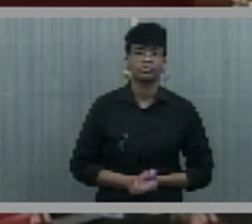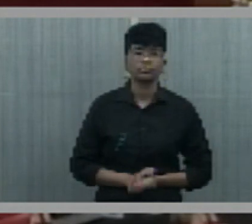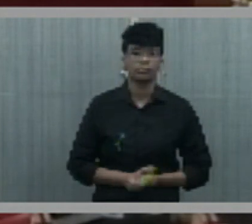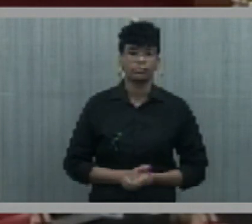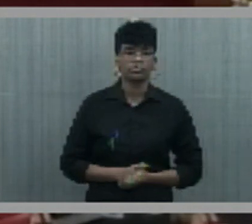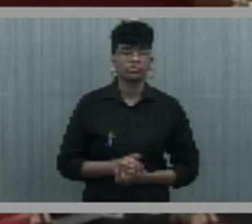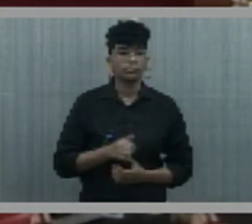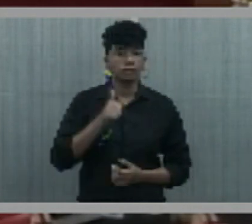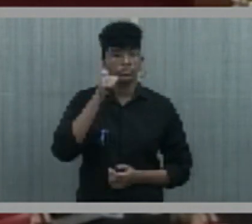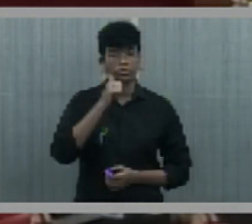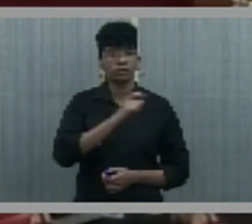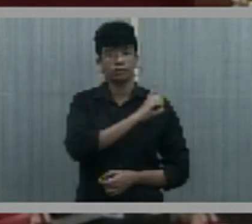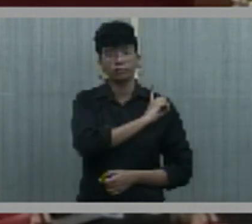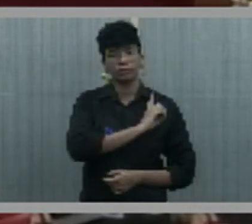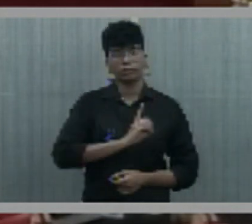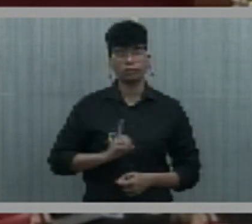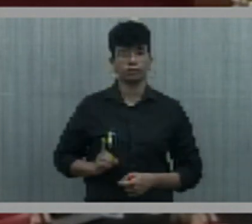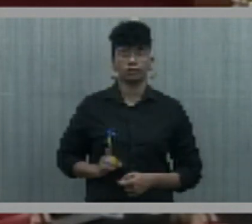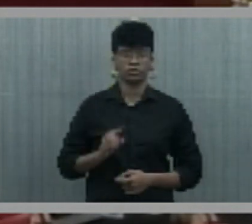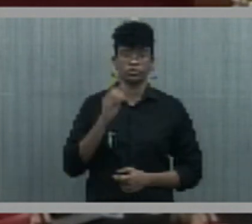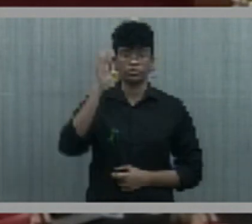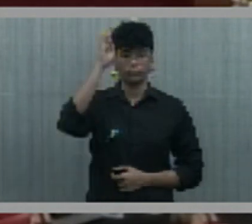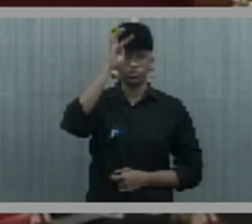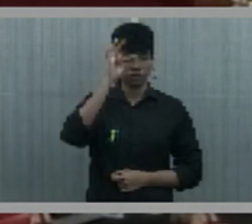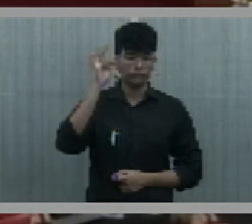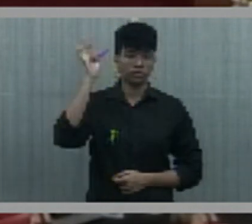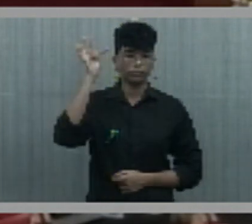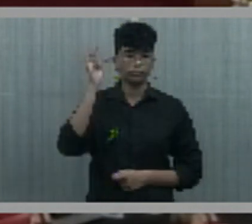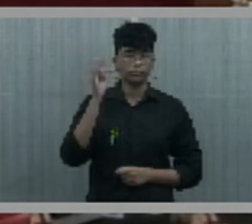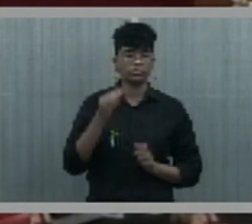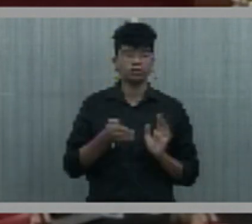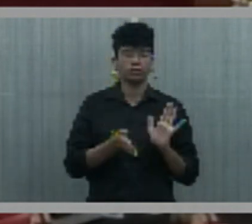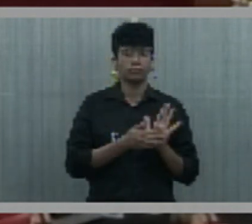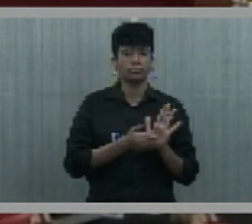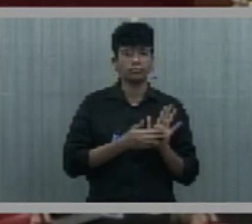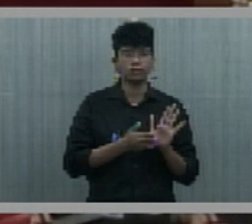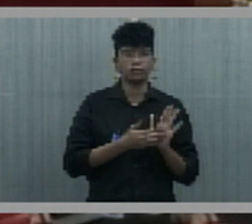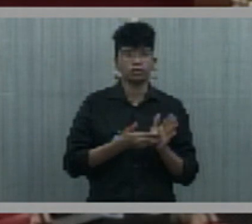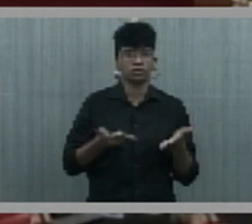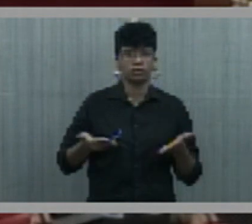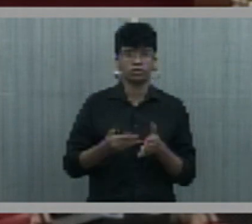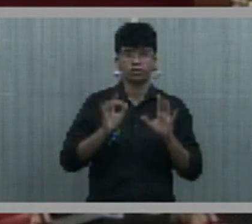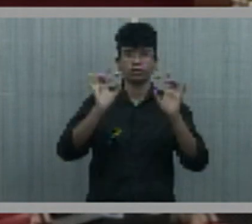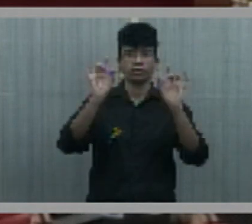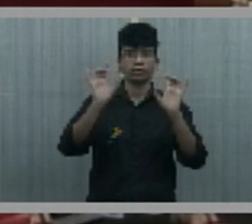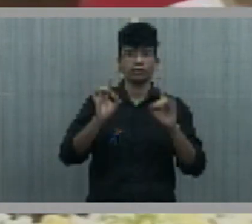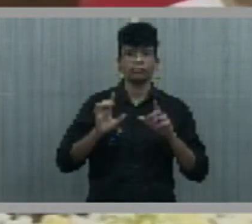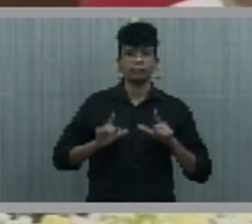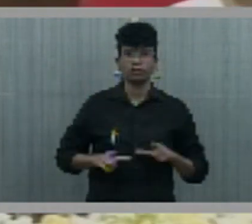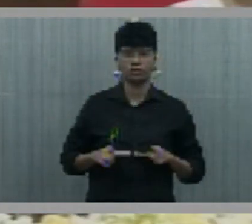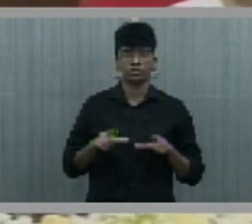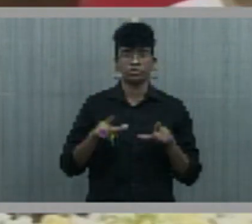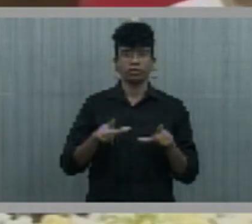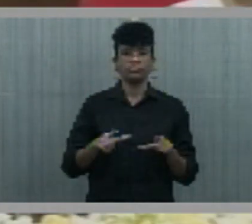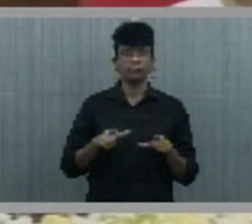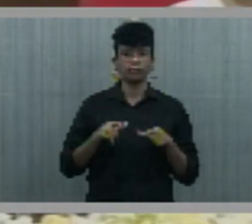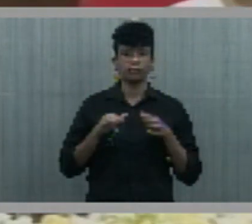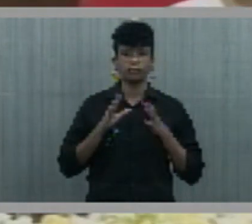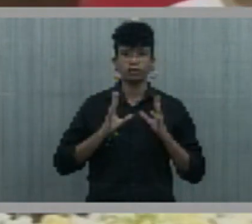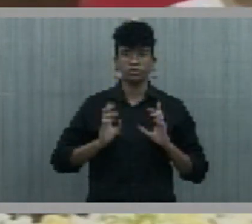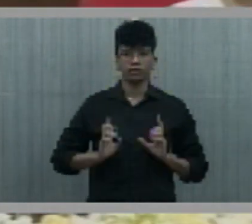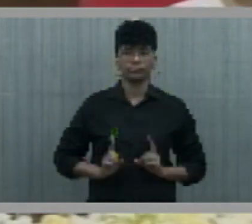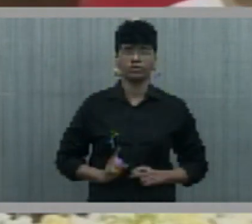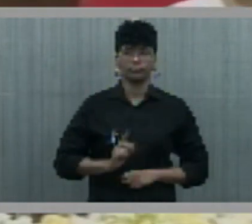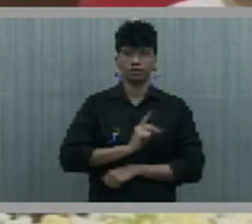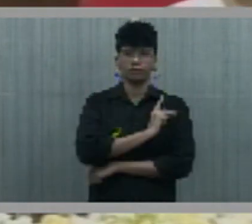Excelentíssima senhora deputada Tereza Brito, proponente desta homenagem, deste título de